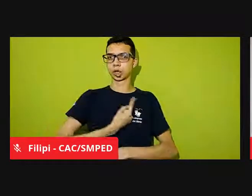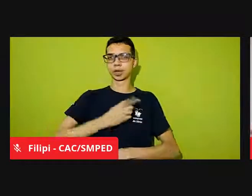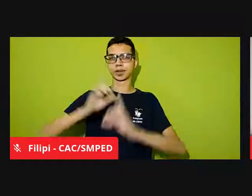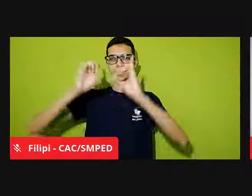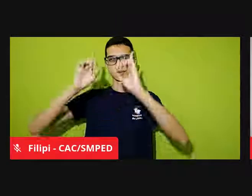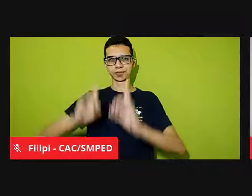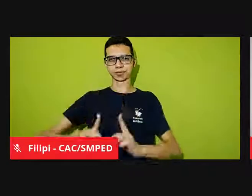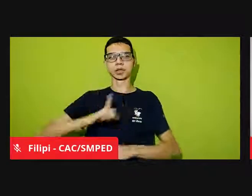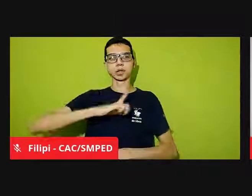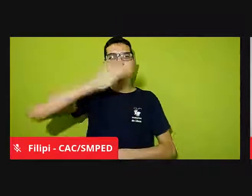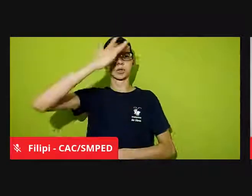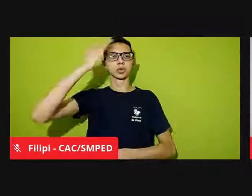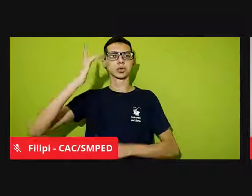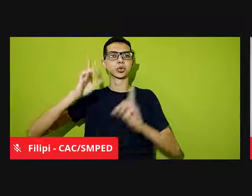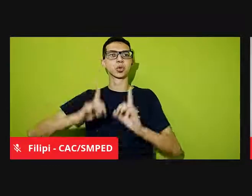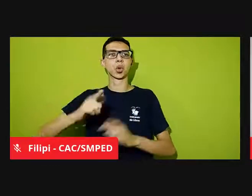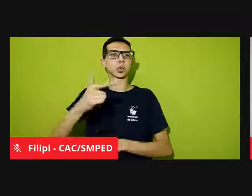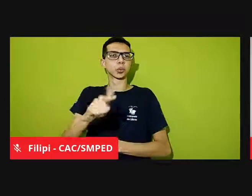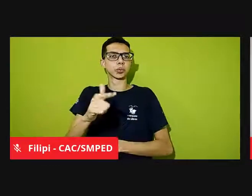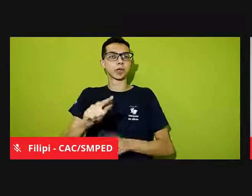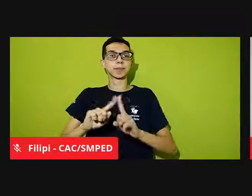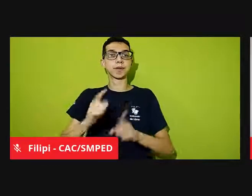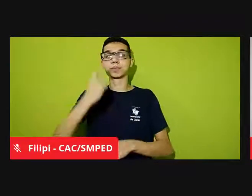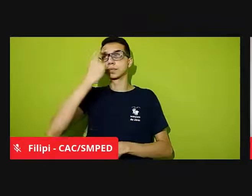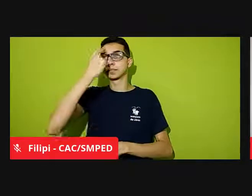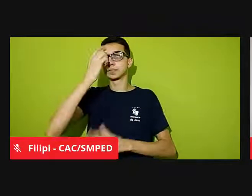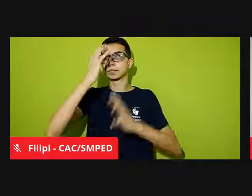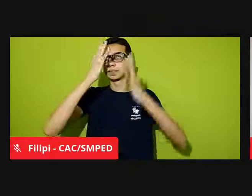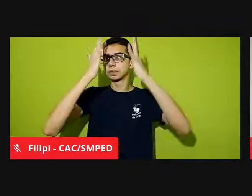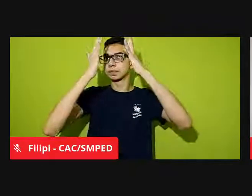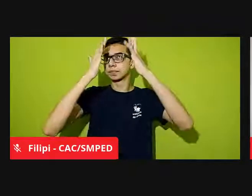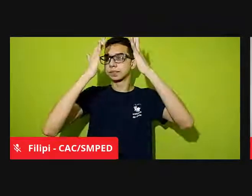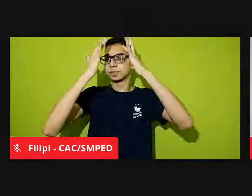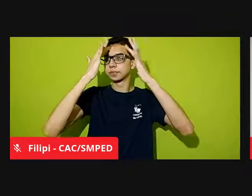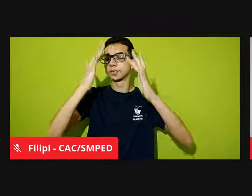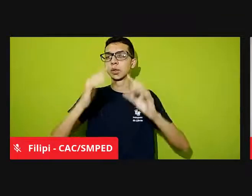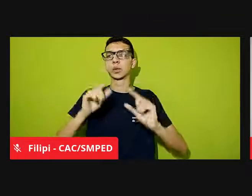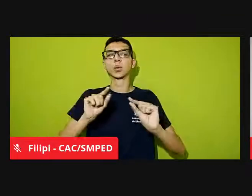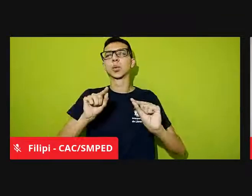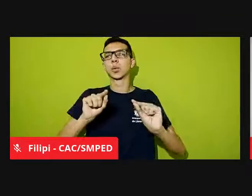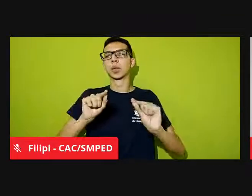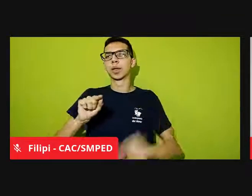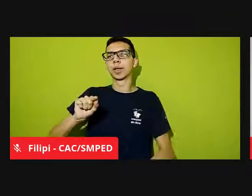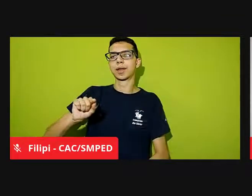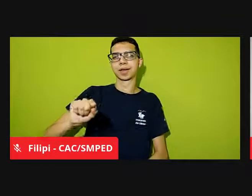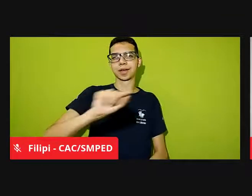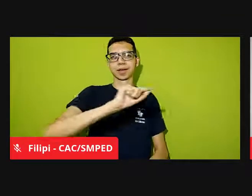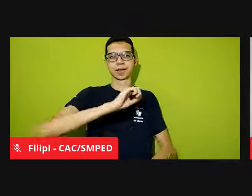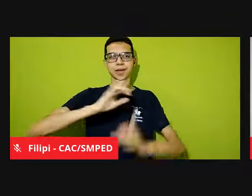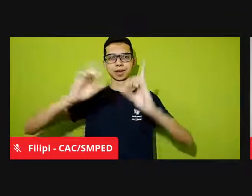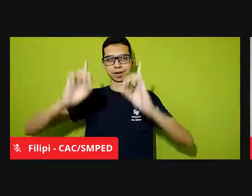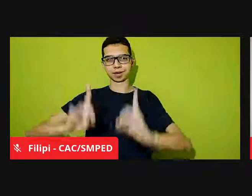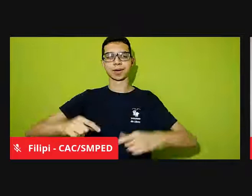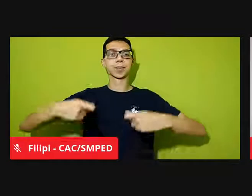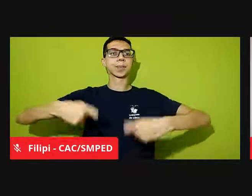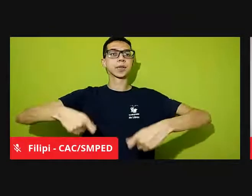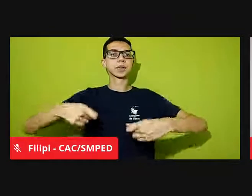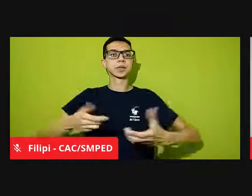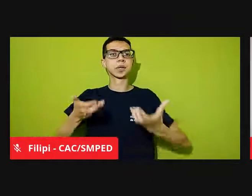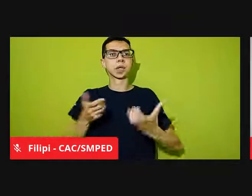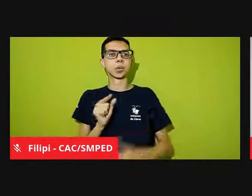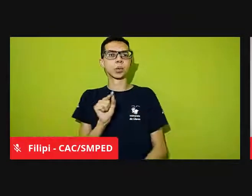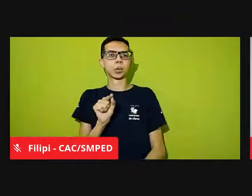sem deficiência tendo uma ideia sobre o que nós, pessoas com deficiência, precisamos, queremos